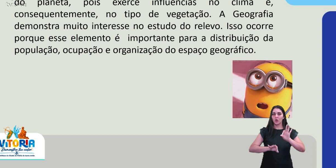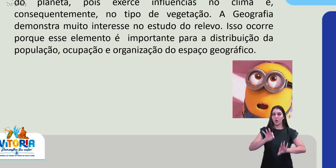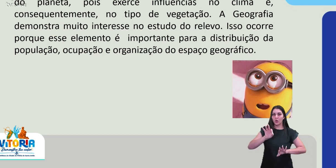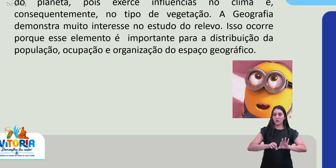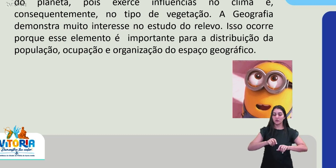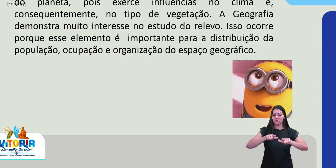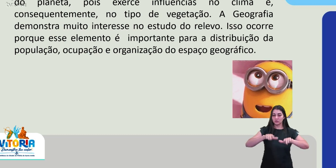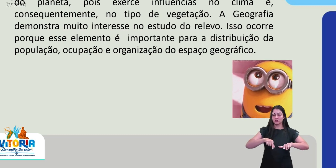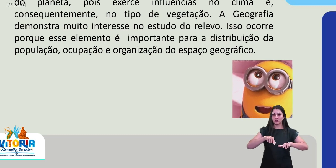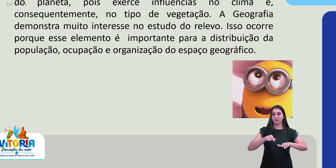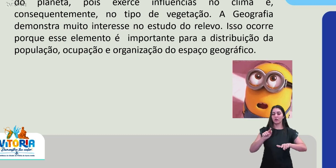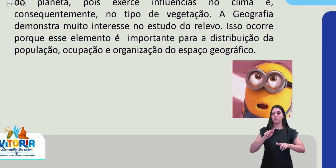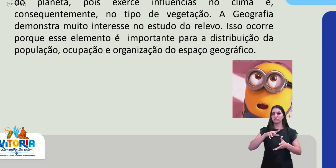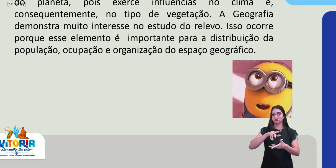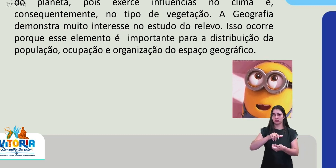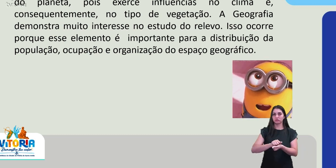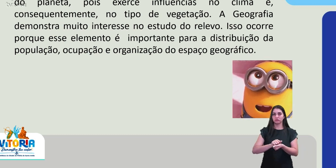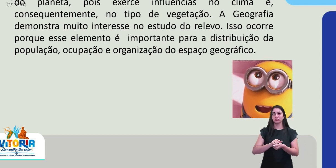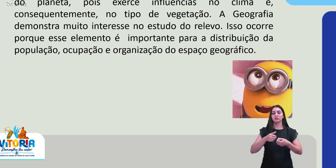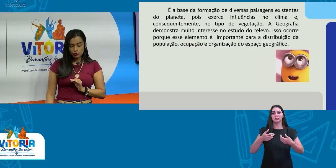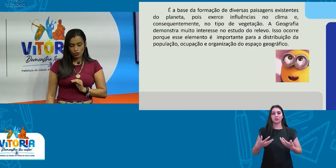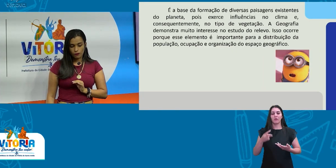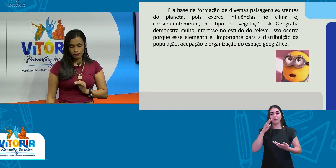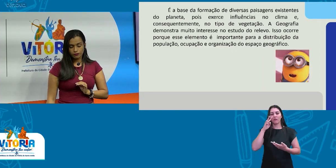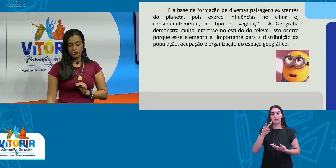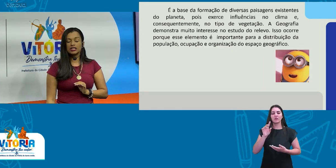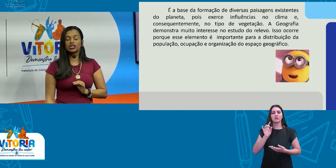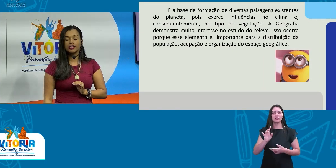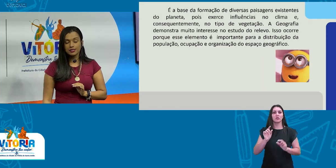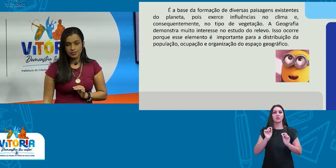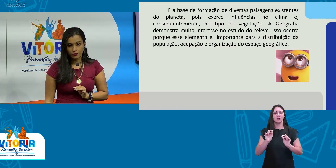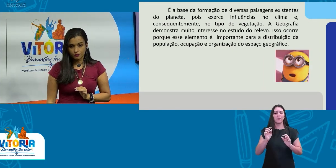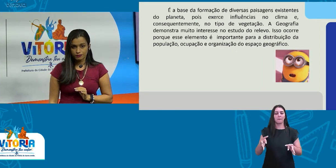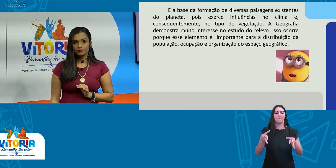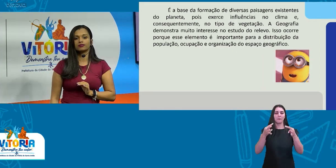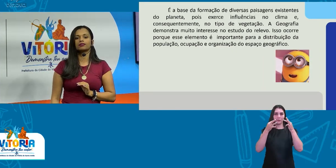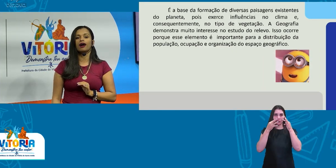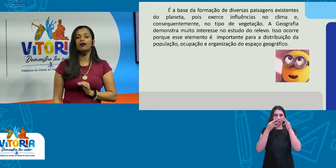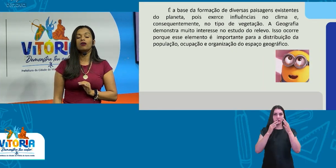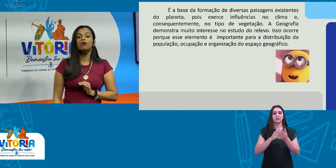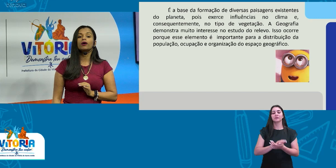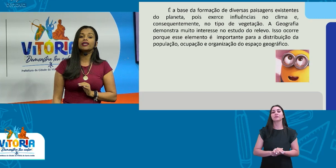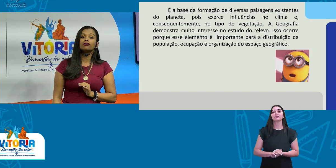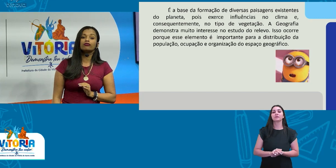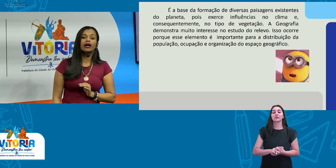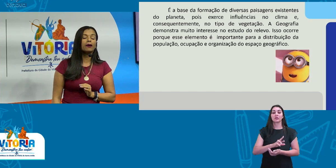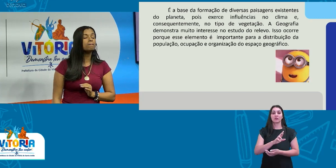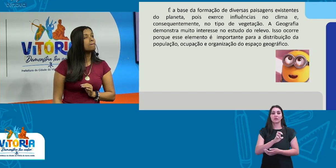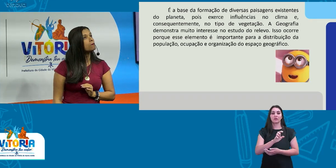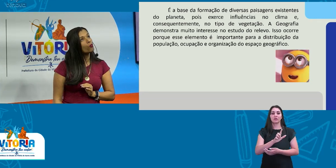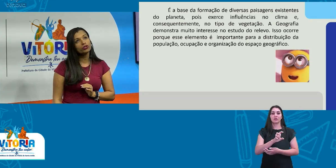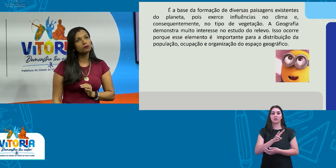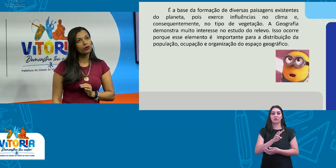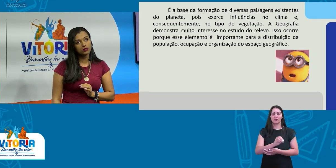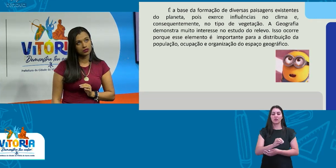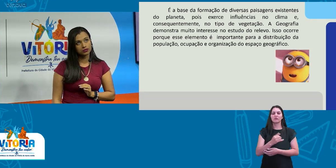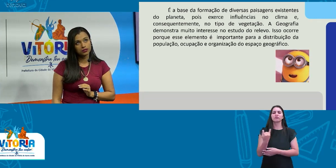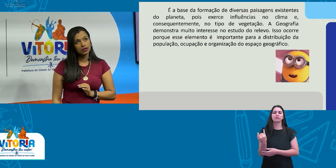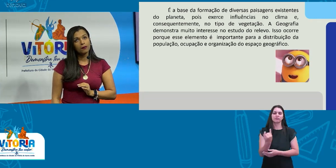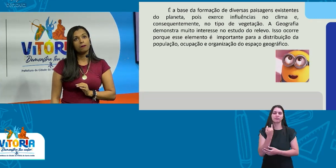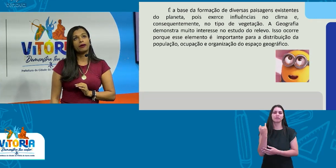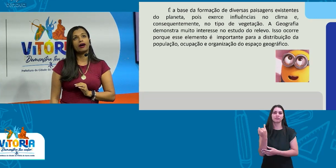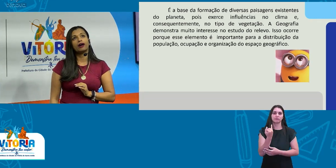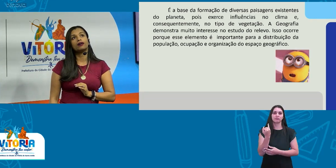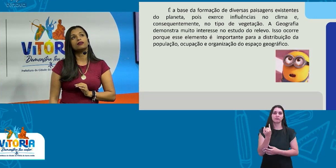do espaço geográfico. Então, vejam só, preste atenção, tá? O relevo é muito